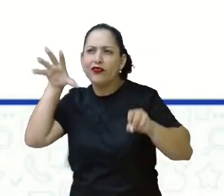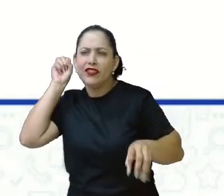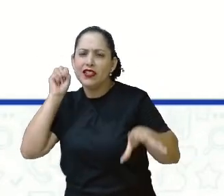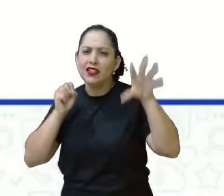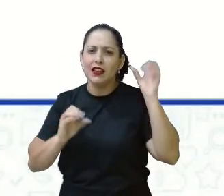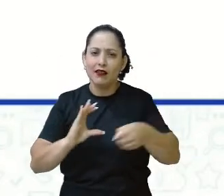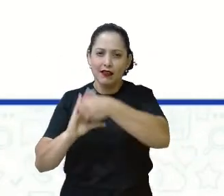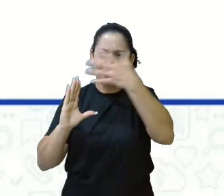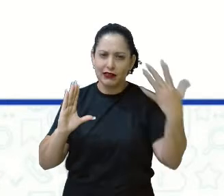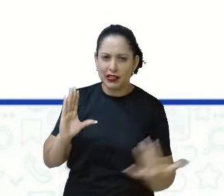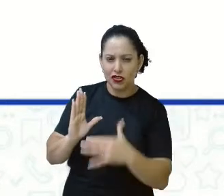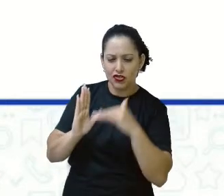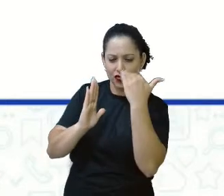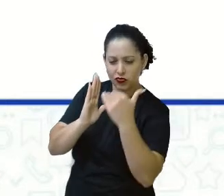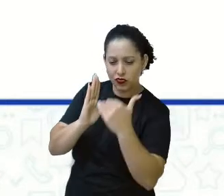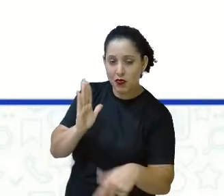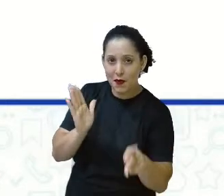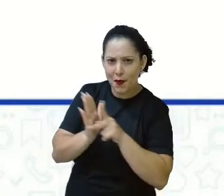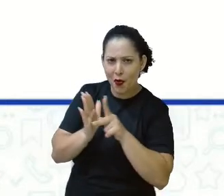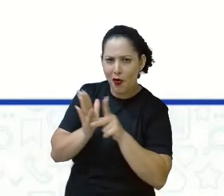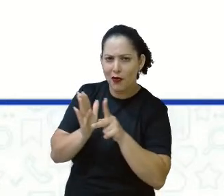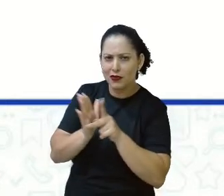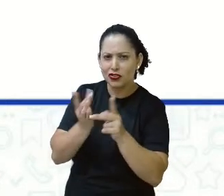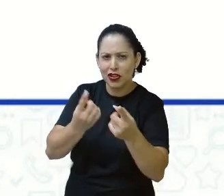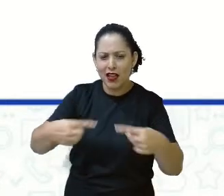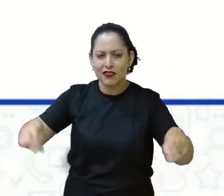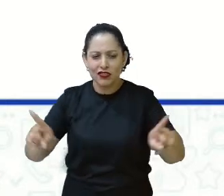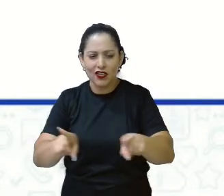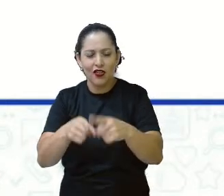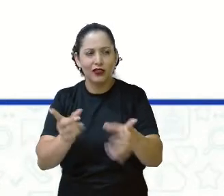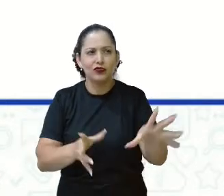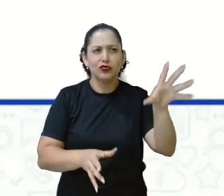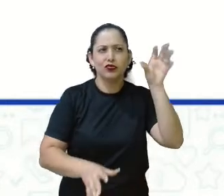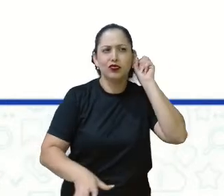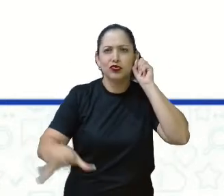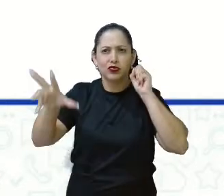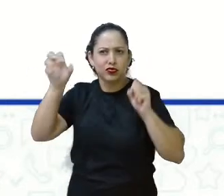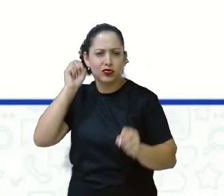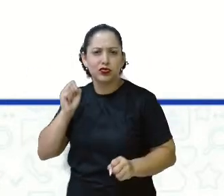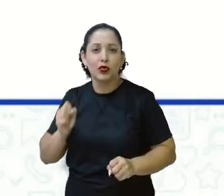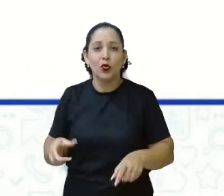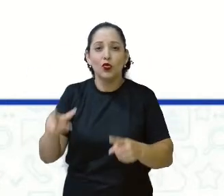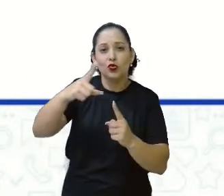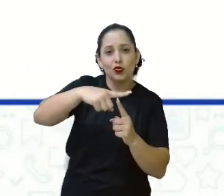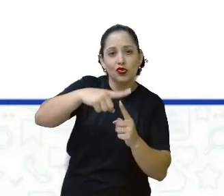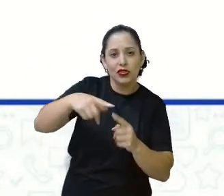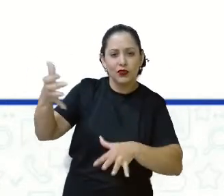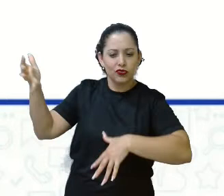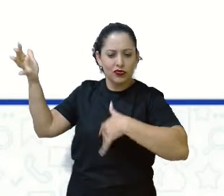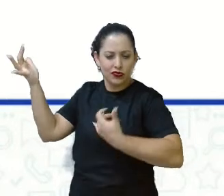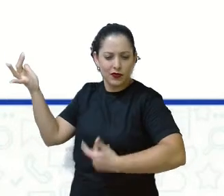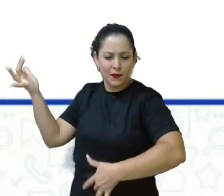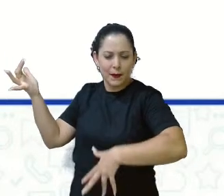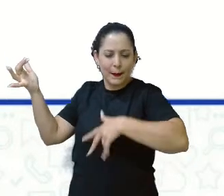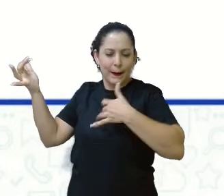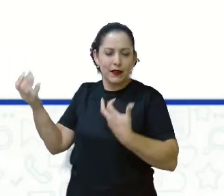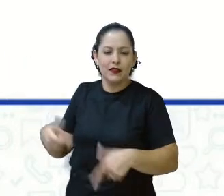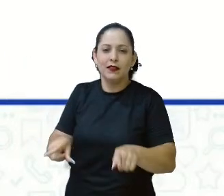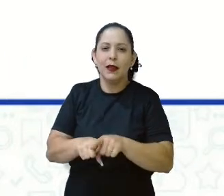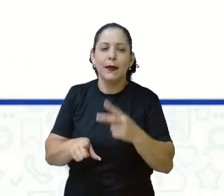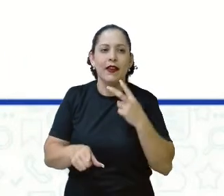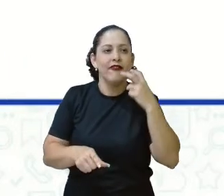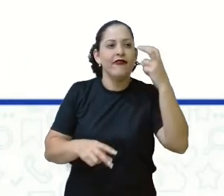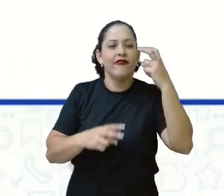propriedades sonoras, né? Entre aí pegando as sonoridades dos instrumentos e também da voz humana nas diversas